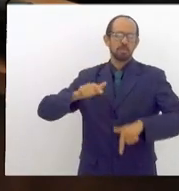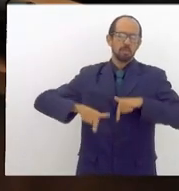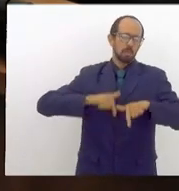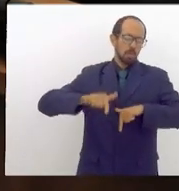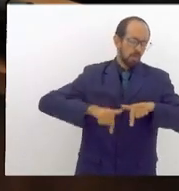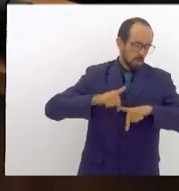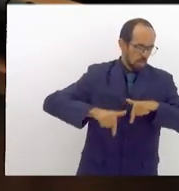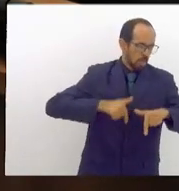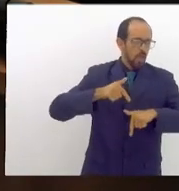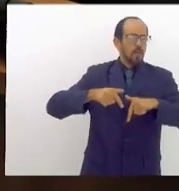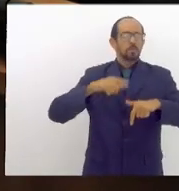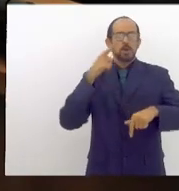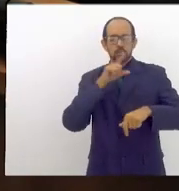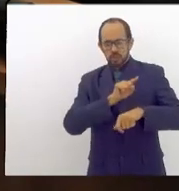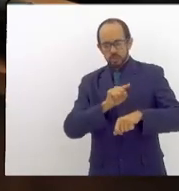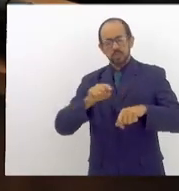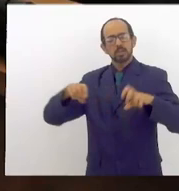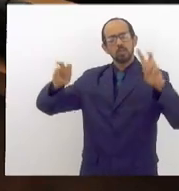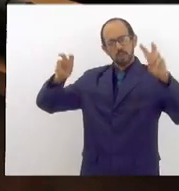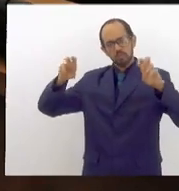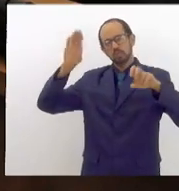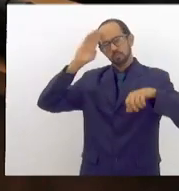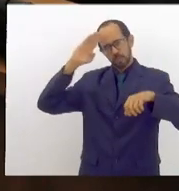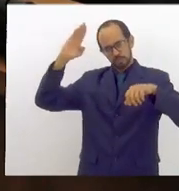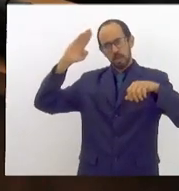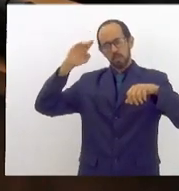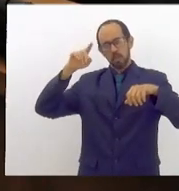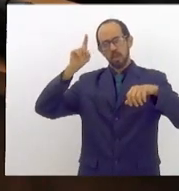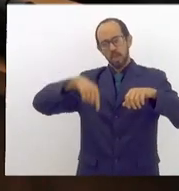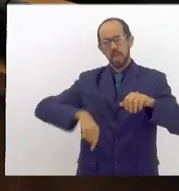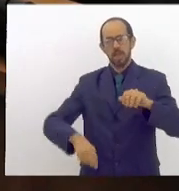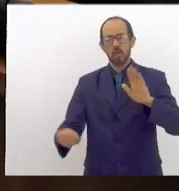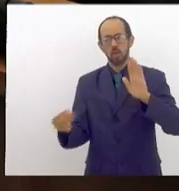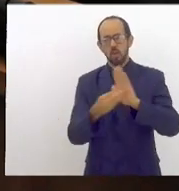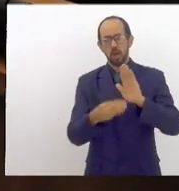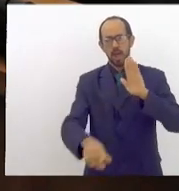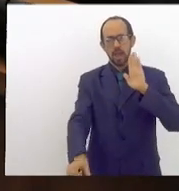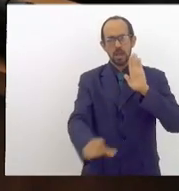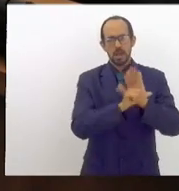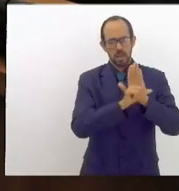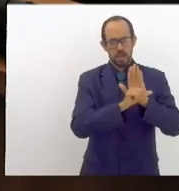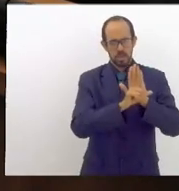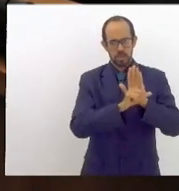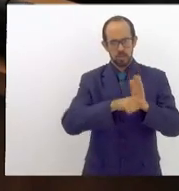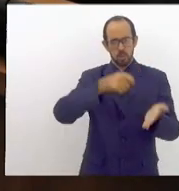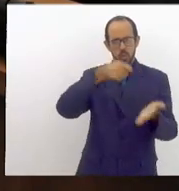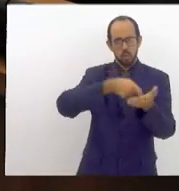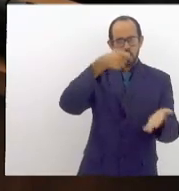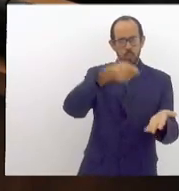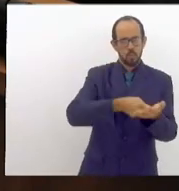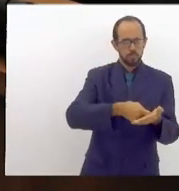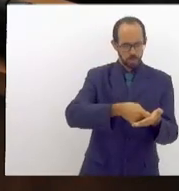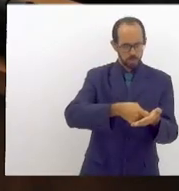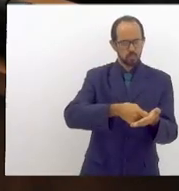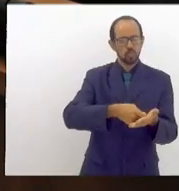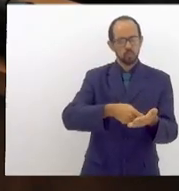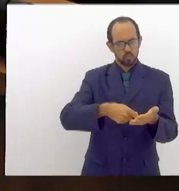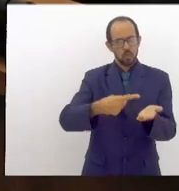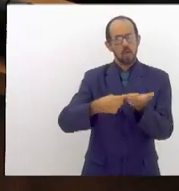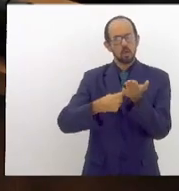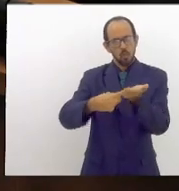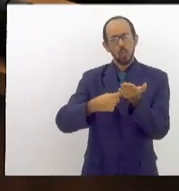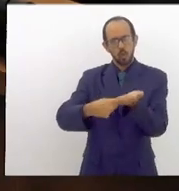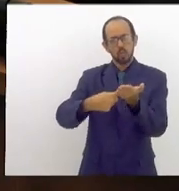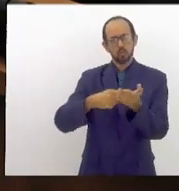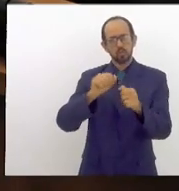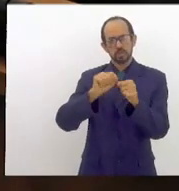enfrentar logo no mérito à questão Vamos colocar em lei de forma determinativa o acordo que foi fechado no